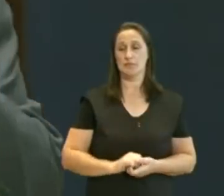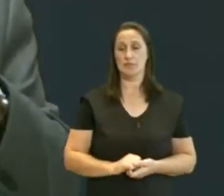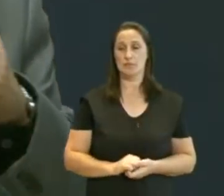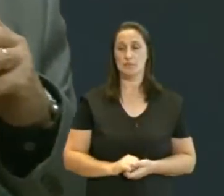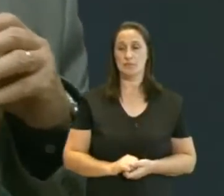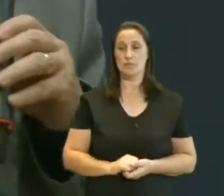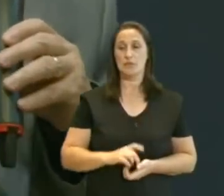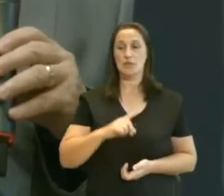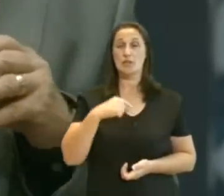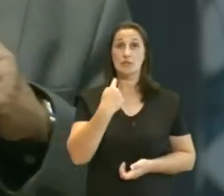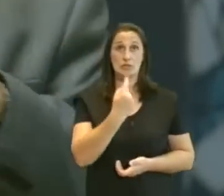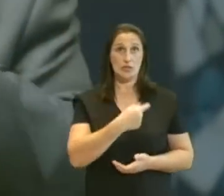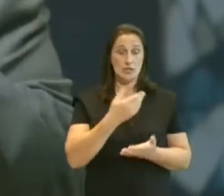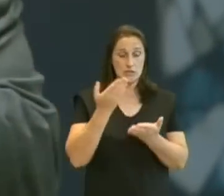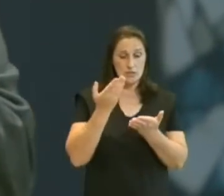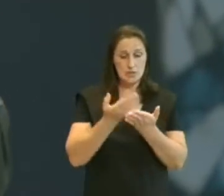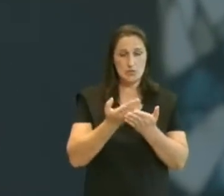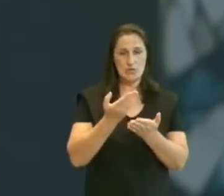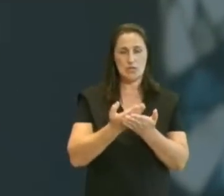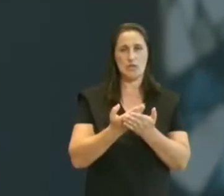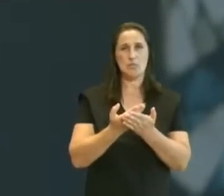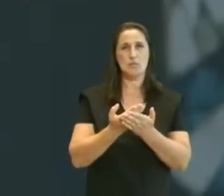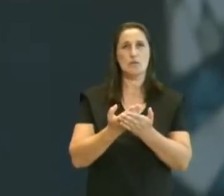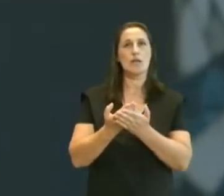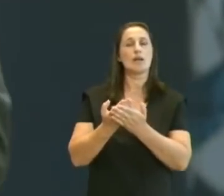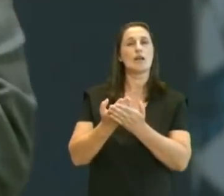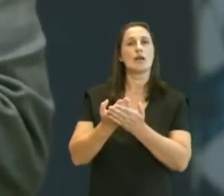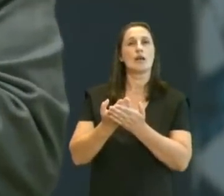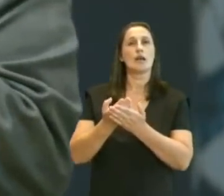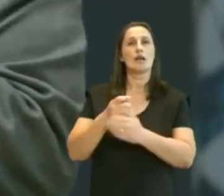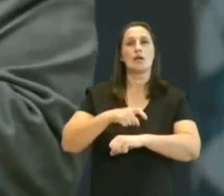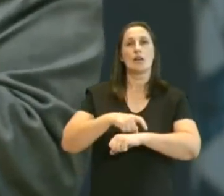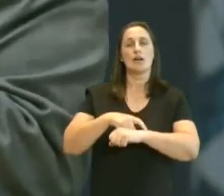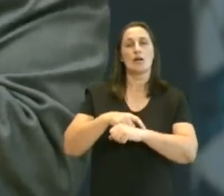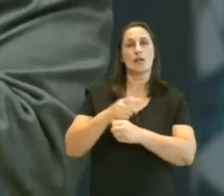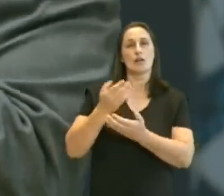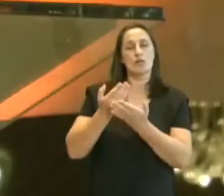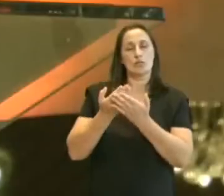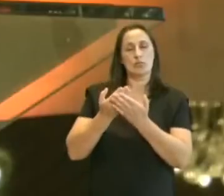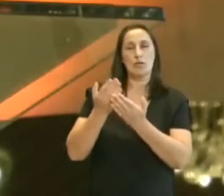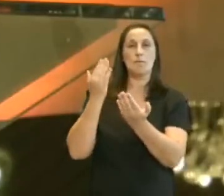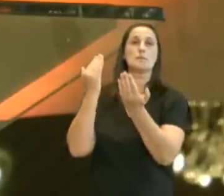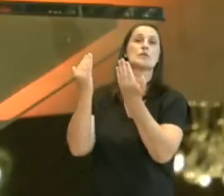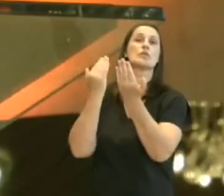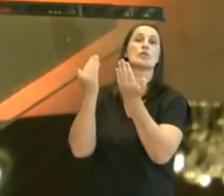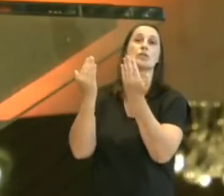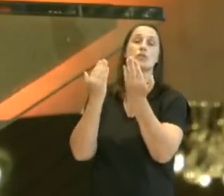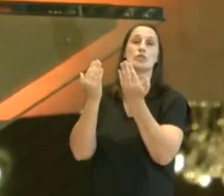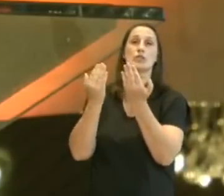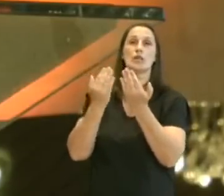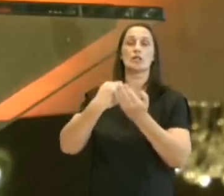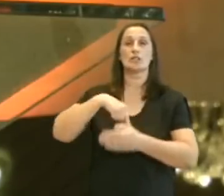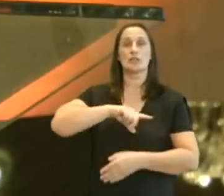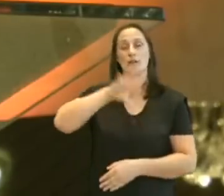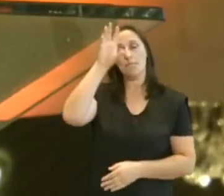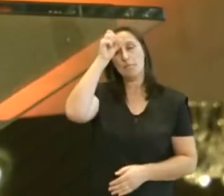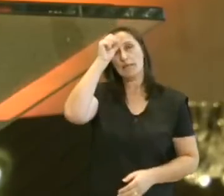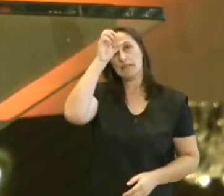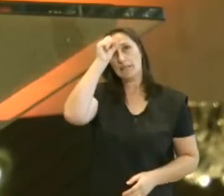Quando a gente estuda psicologia, a gente vai aprender que a realidade que